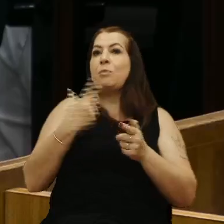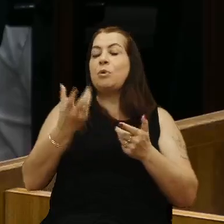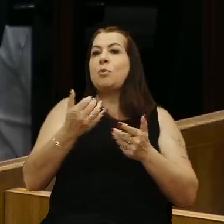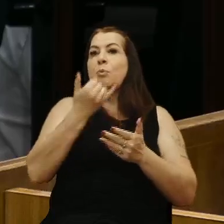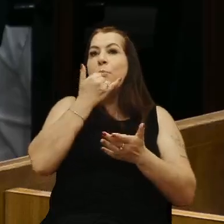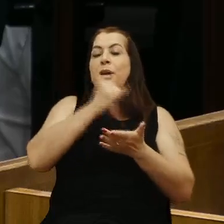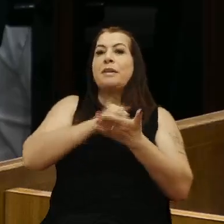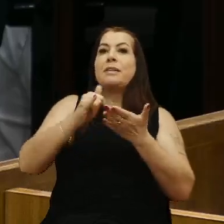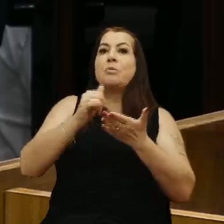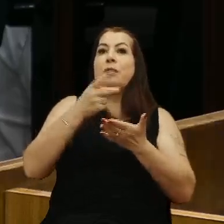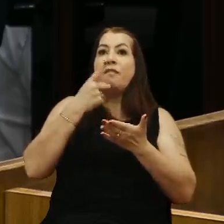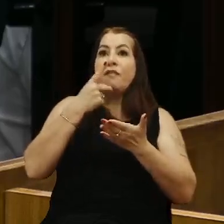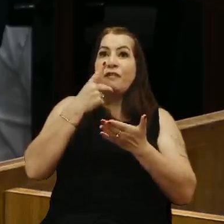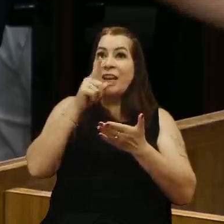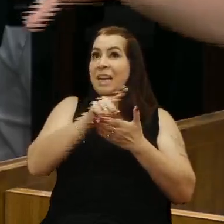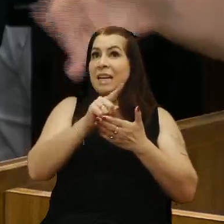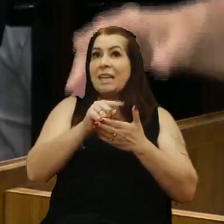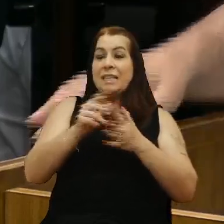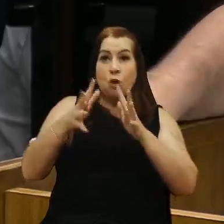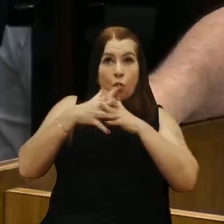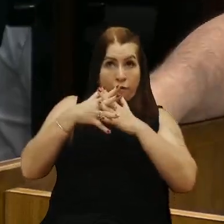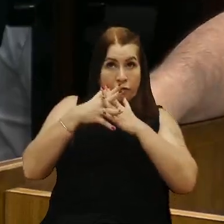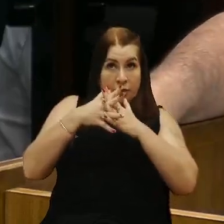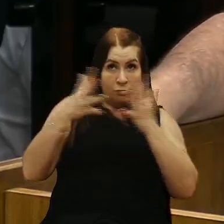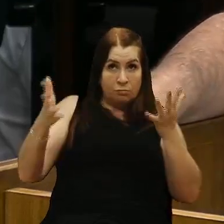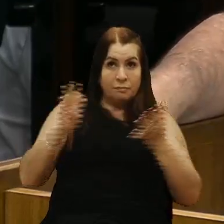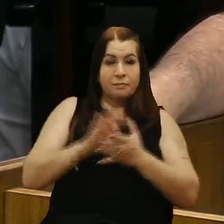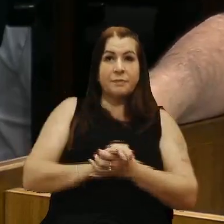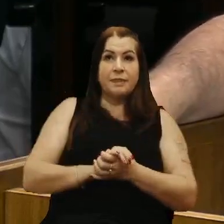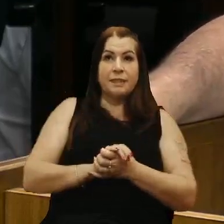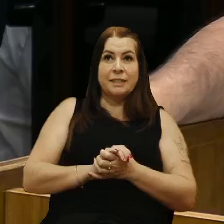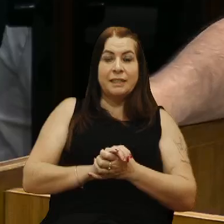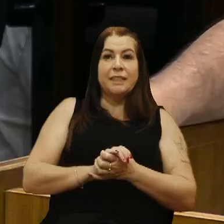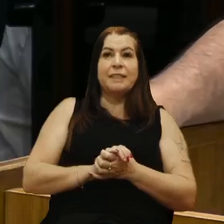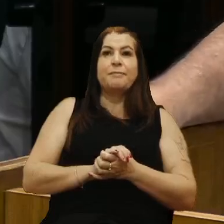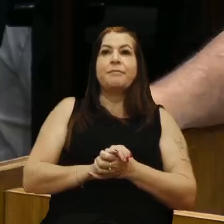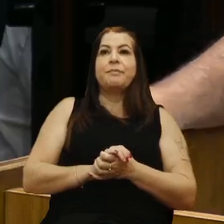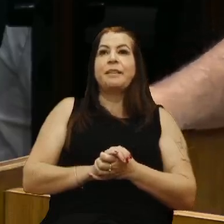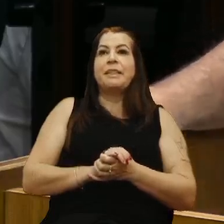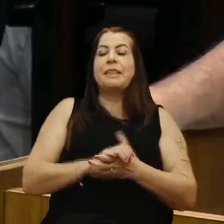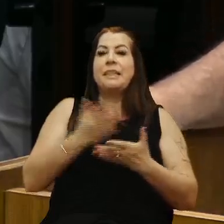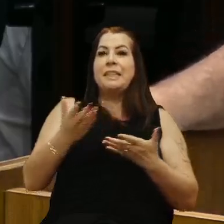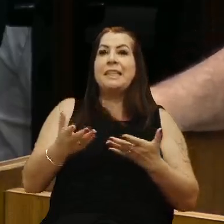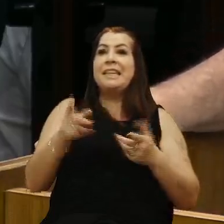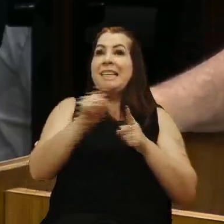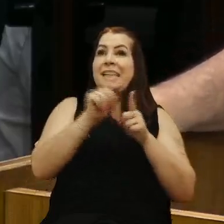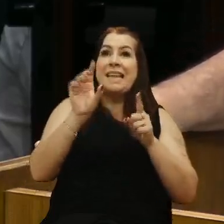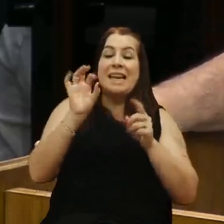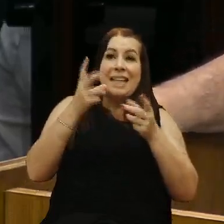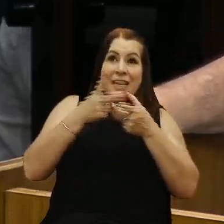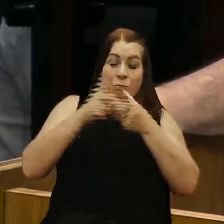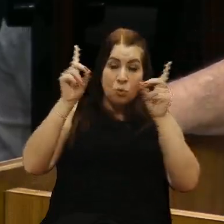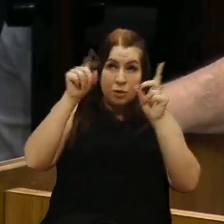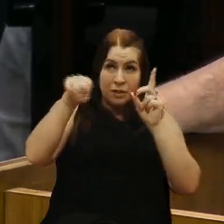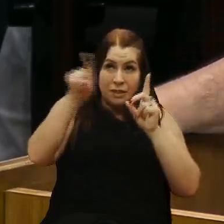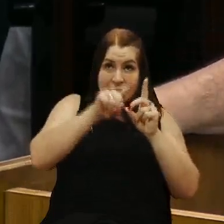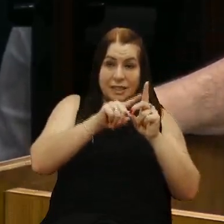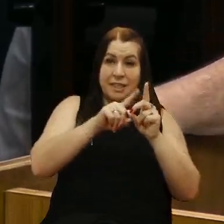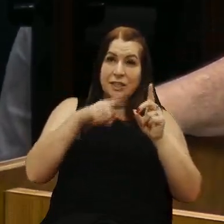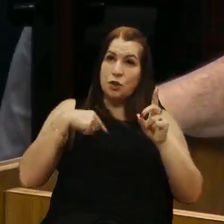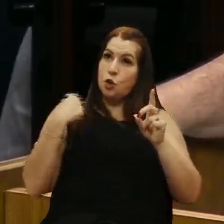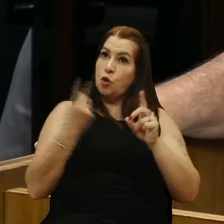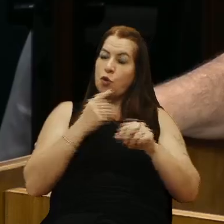palavra, essa confusão. Na democracia e pela